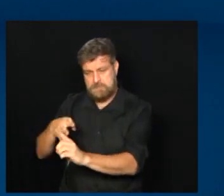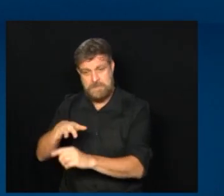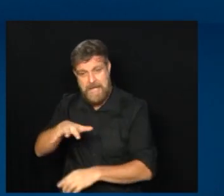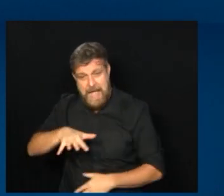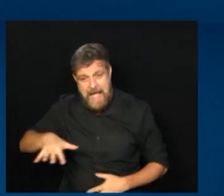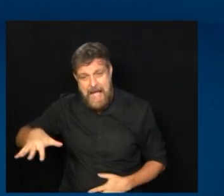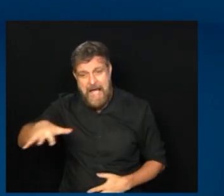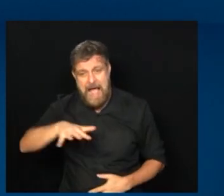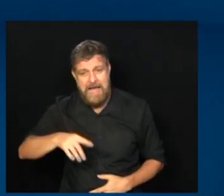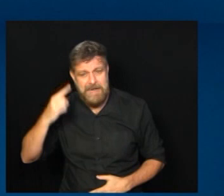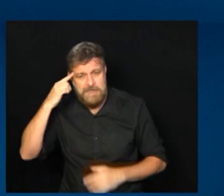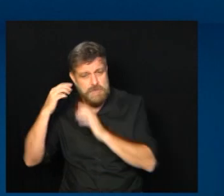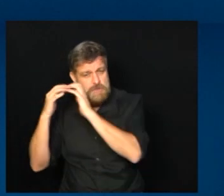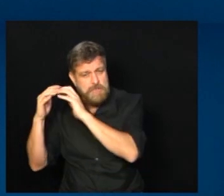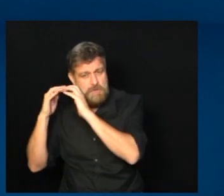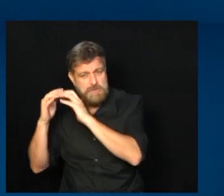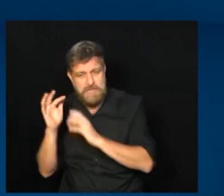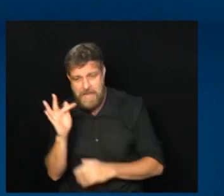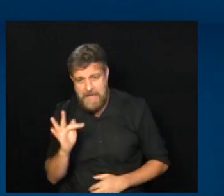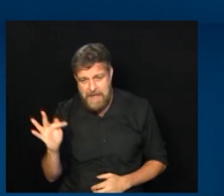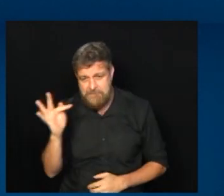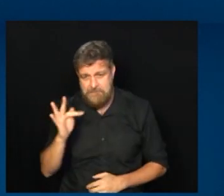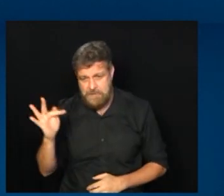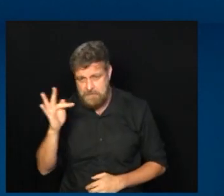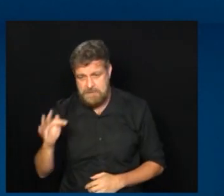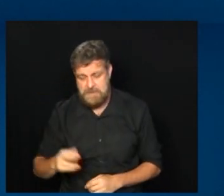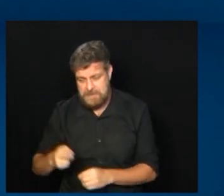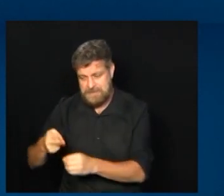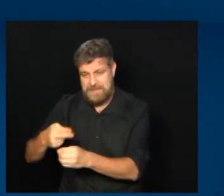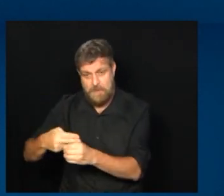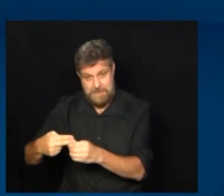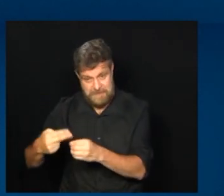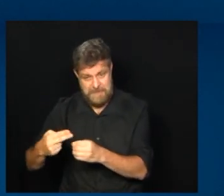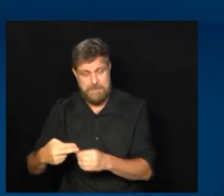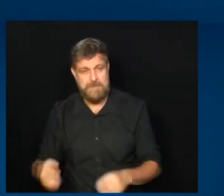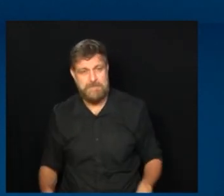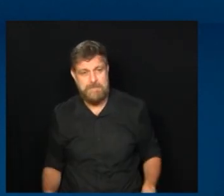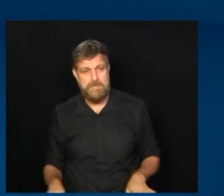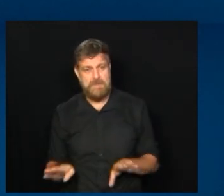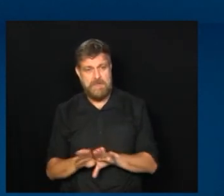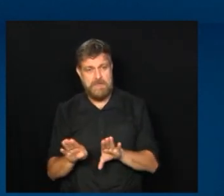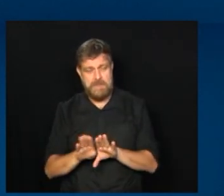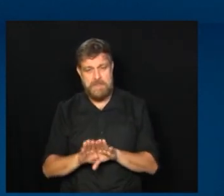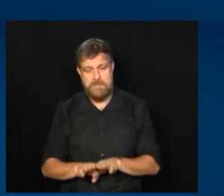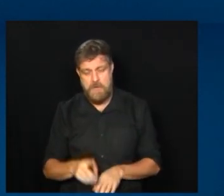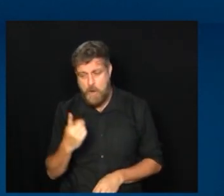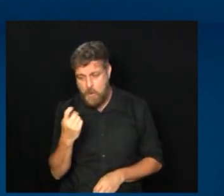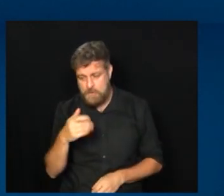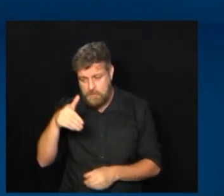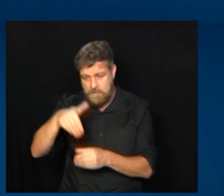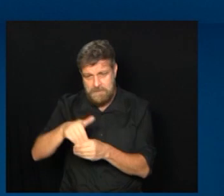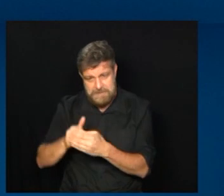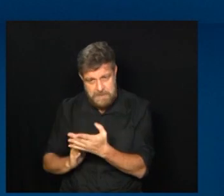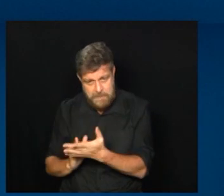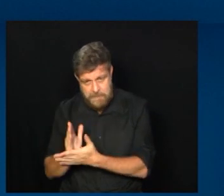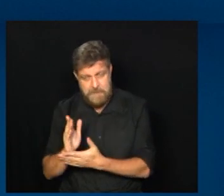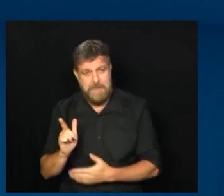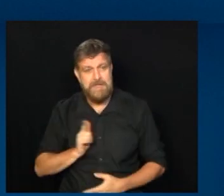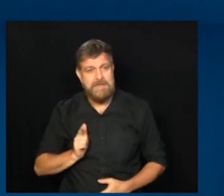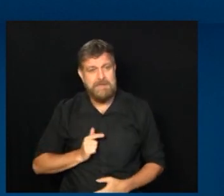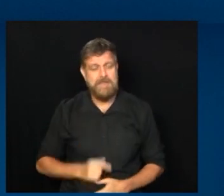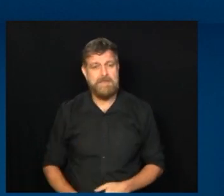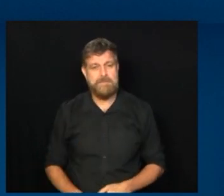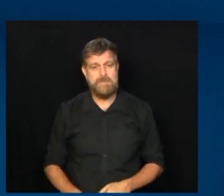Departamento de Neurologia da Faculdade de Ciências Médicas da Unicamp. Também em turno único, será analisado o projeto de autoria do